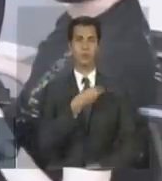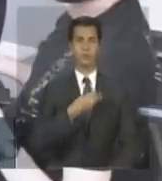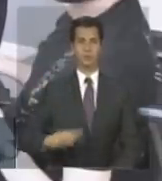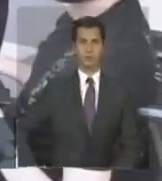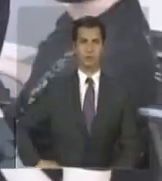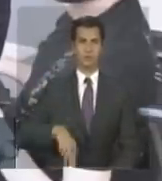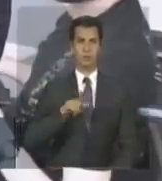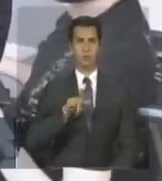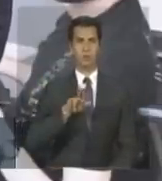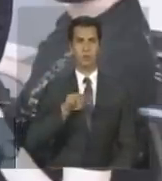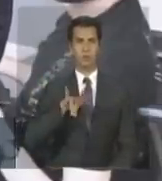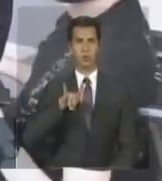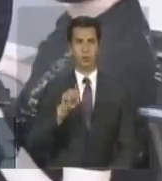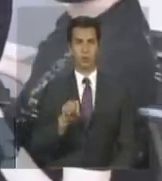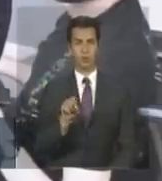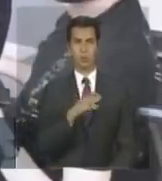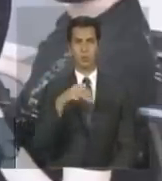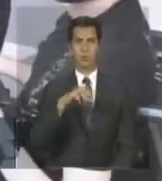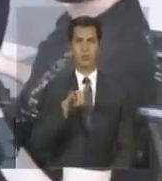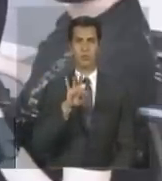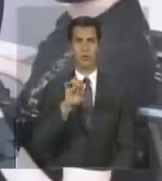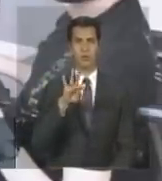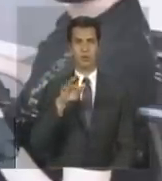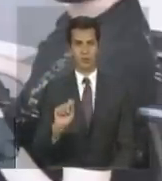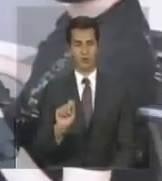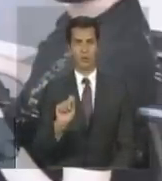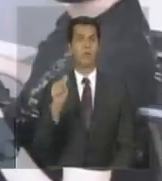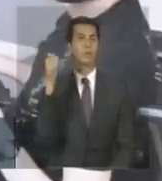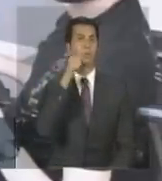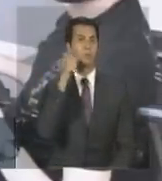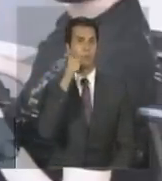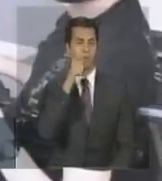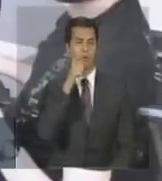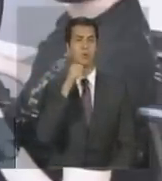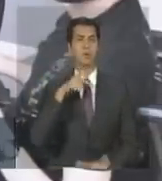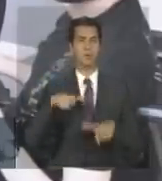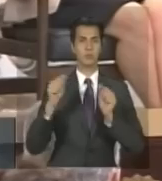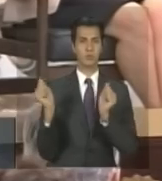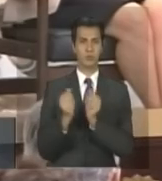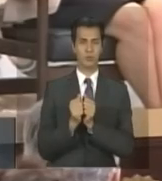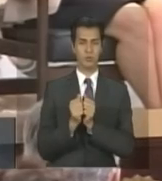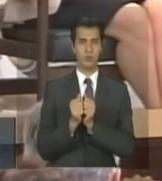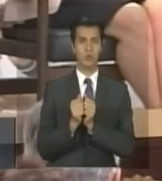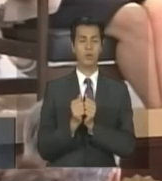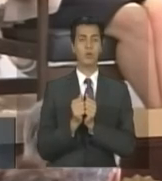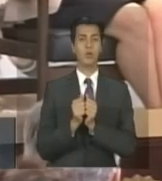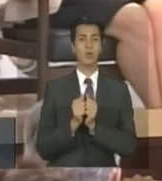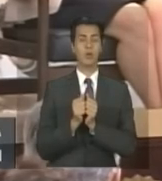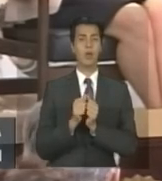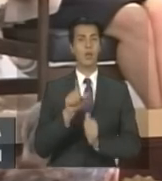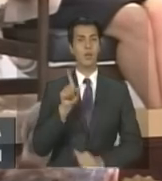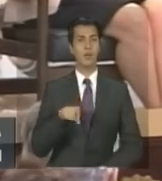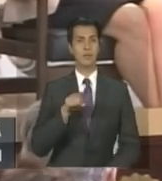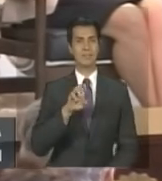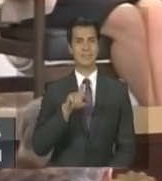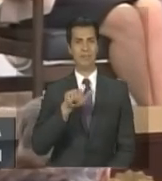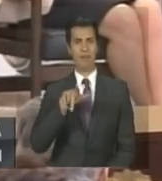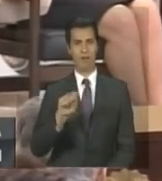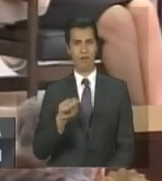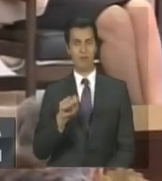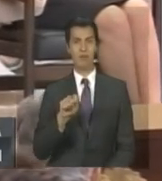esposa, Ana Estela, que à época assessorava o ministro Cristóvão Buarque.